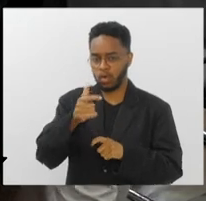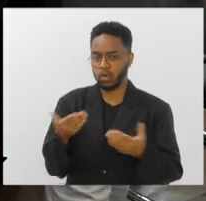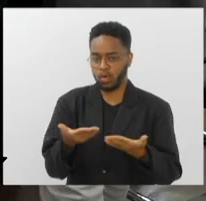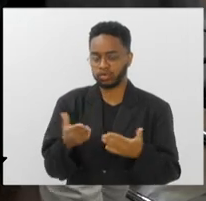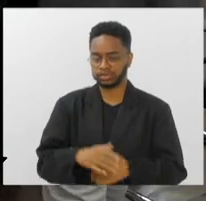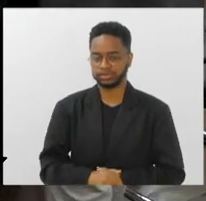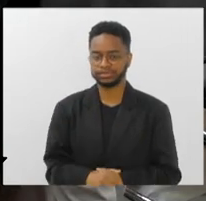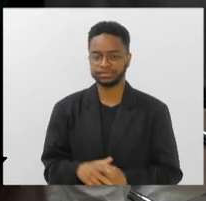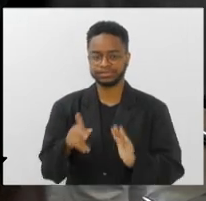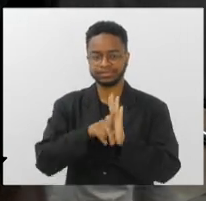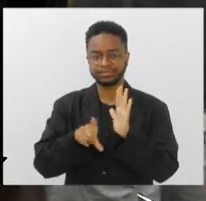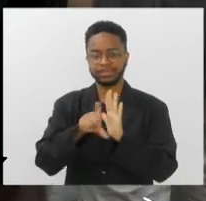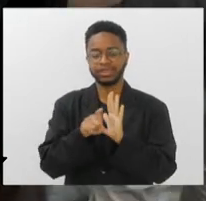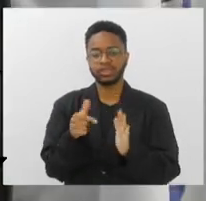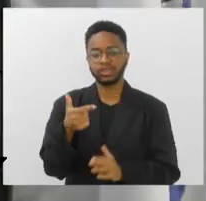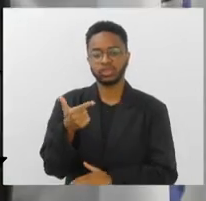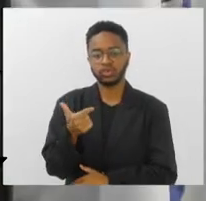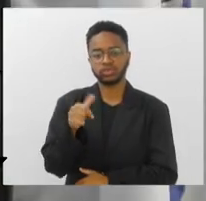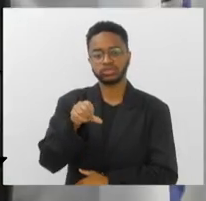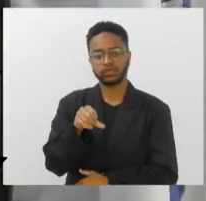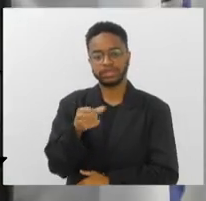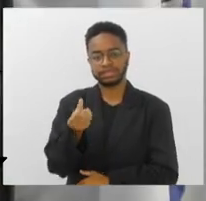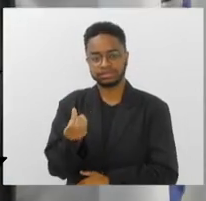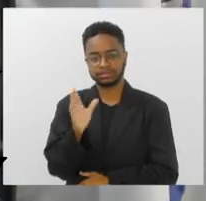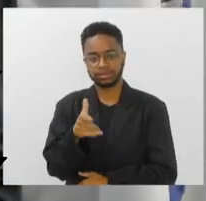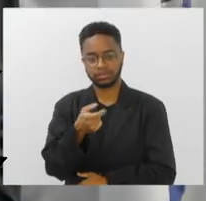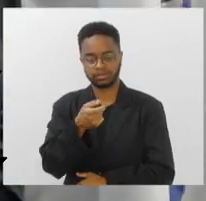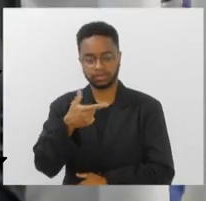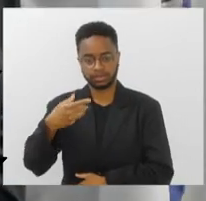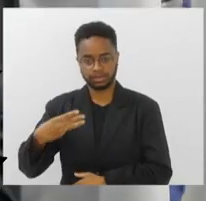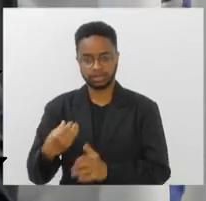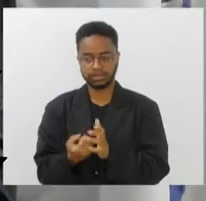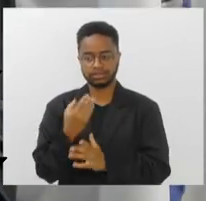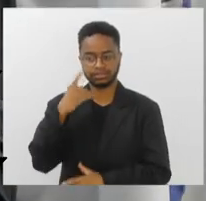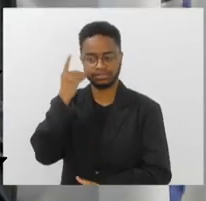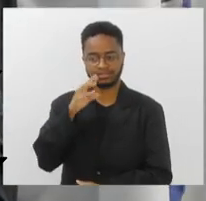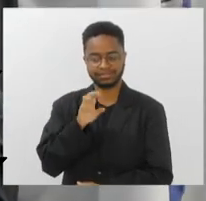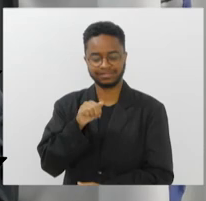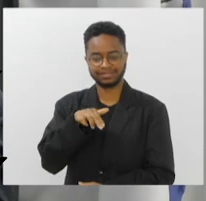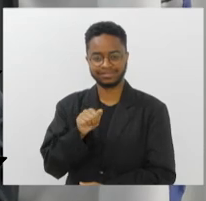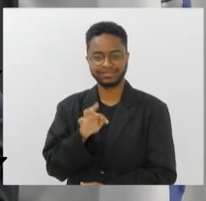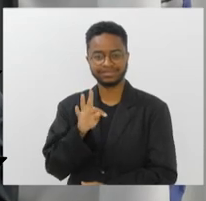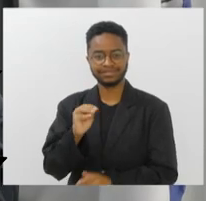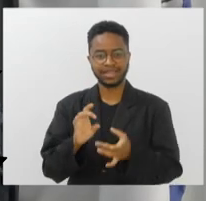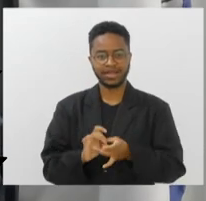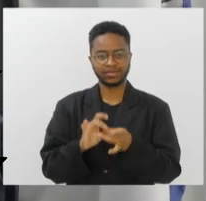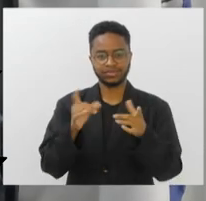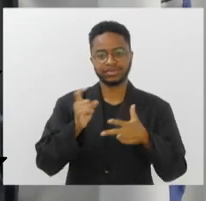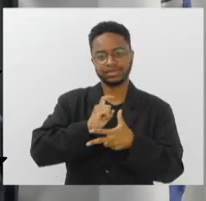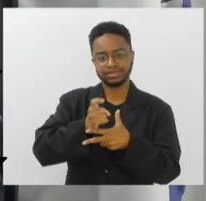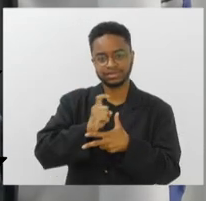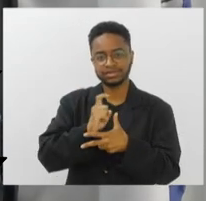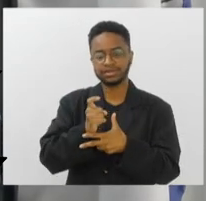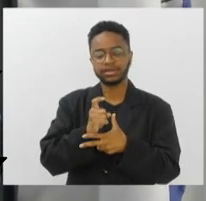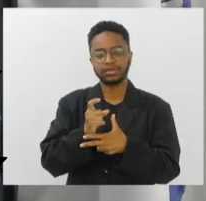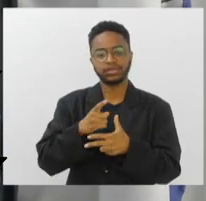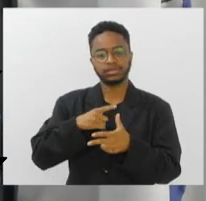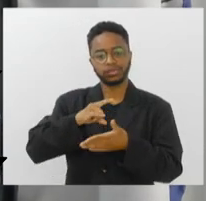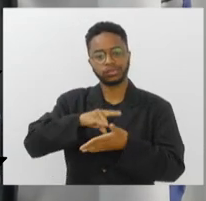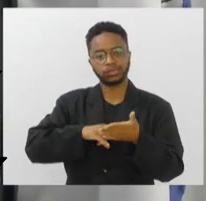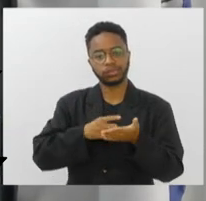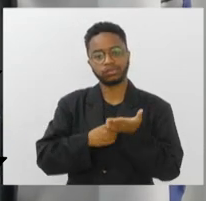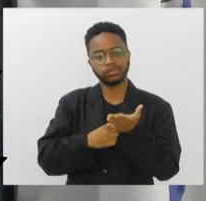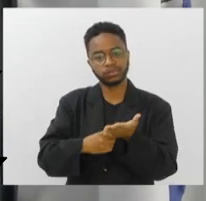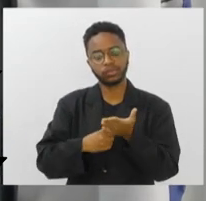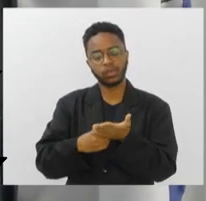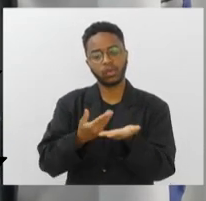Projeto de lei 1296 de 23. Autoria do deputado Renato Miranda, que autoriza o Poder Executivo a estabelecer termo de cooperação técnica e